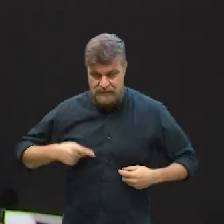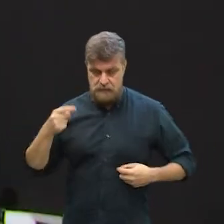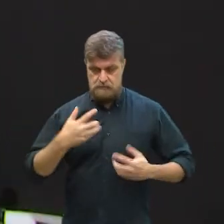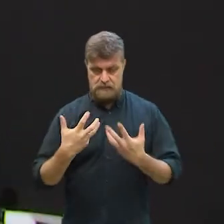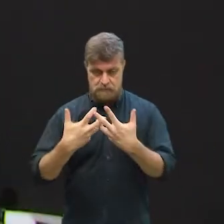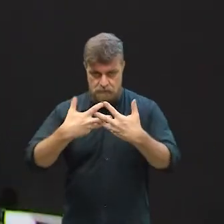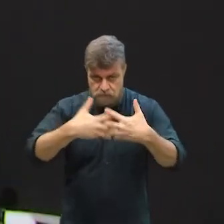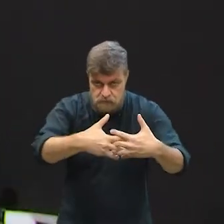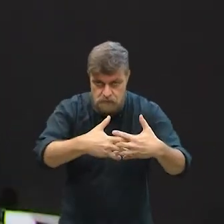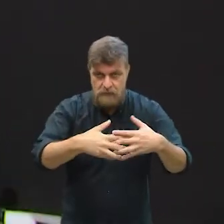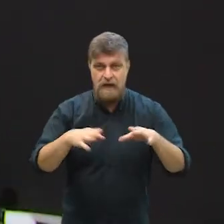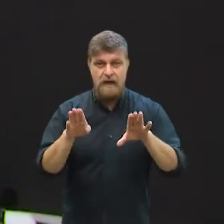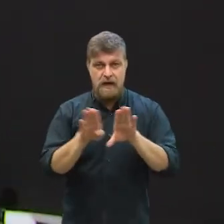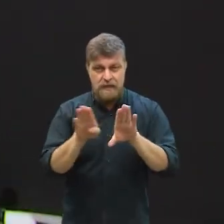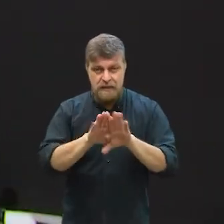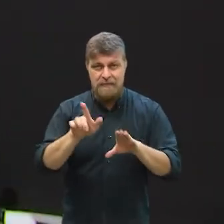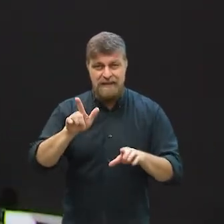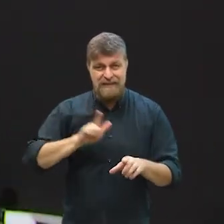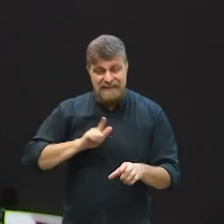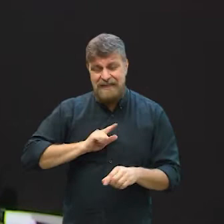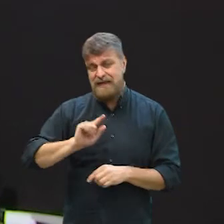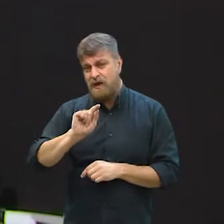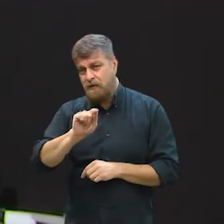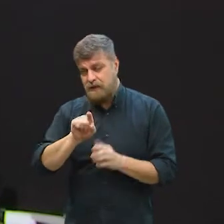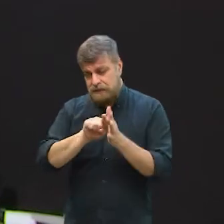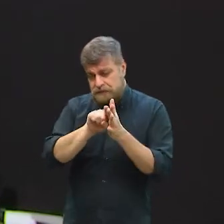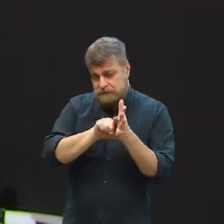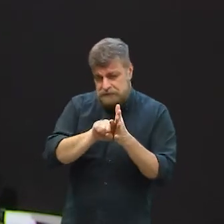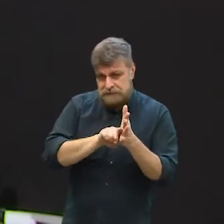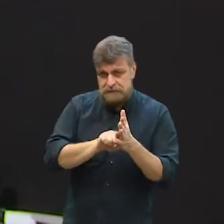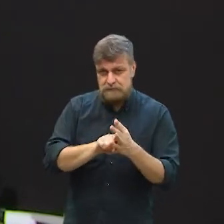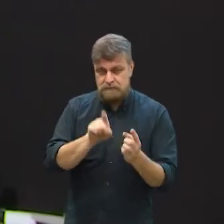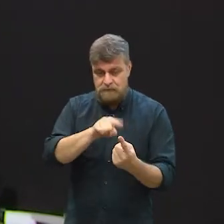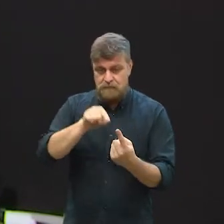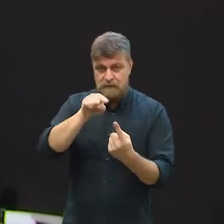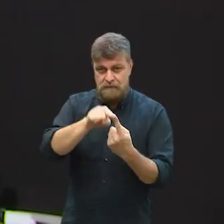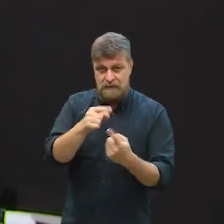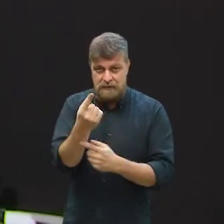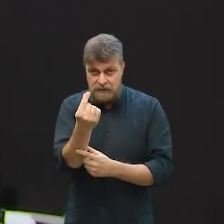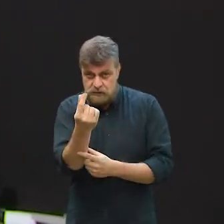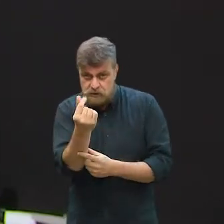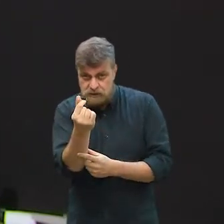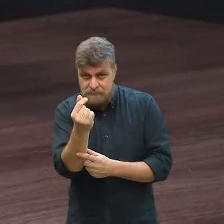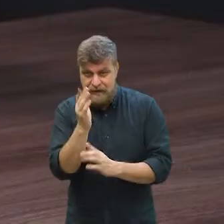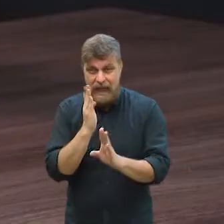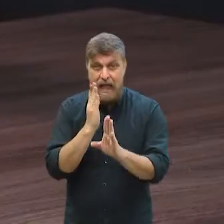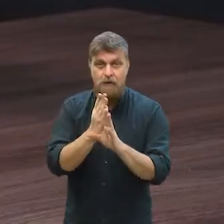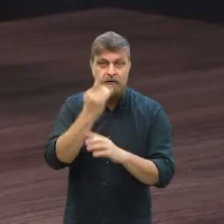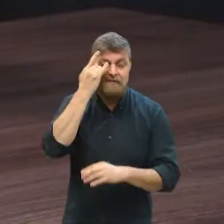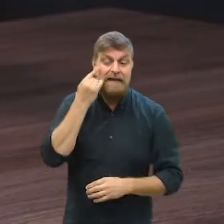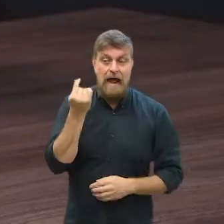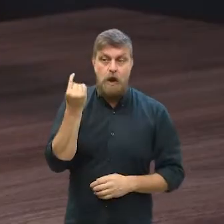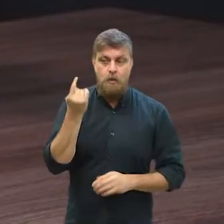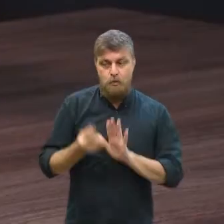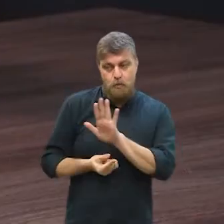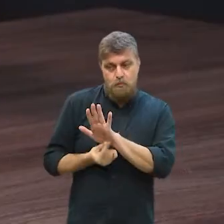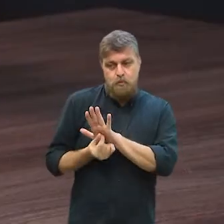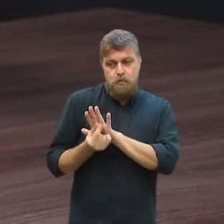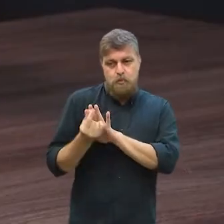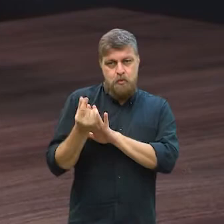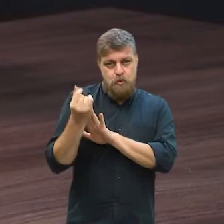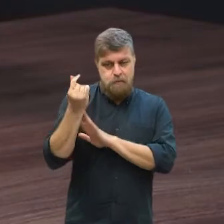despesas operacionais, que isso seja desdobrado em indicadores financeiros para encontrar a